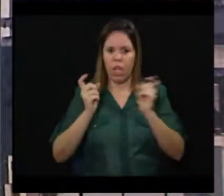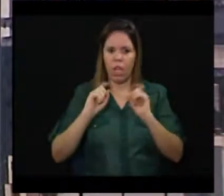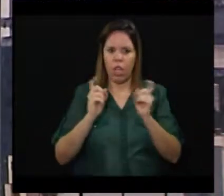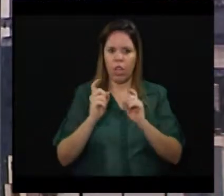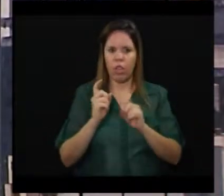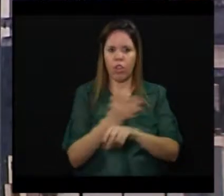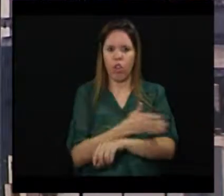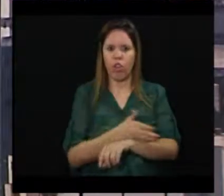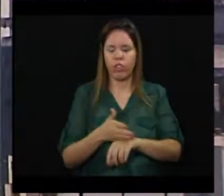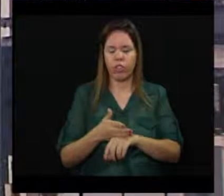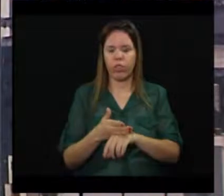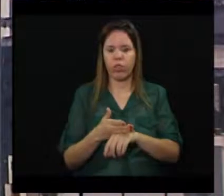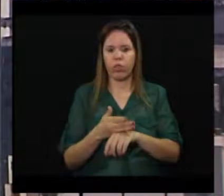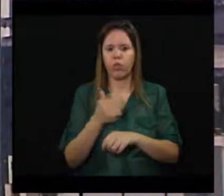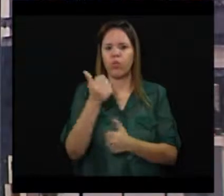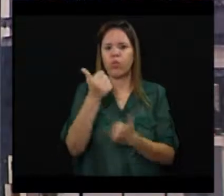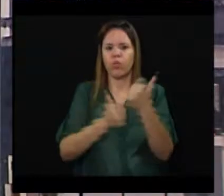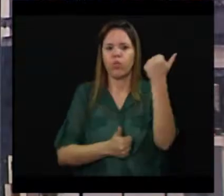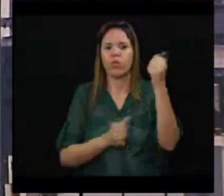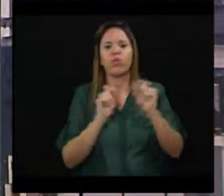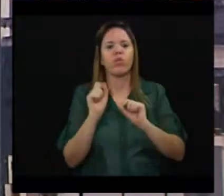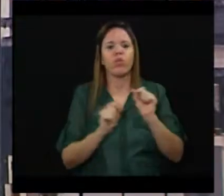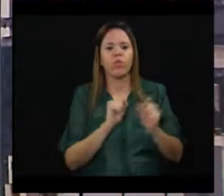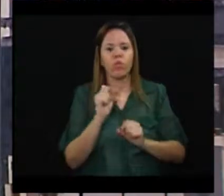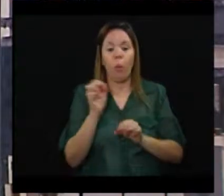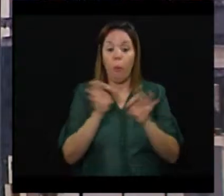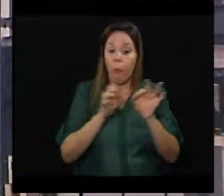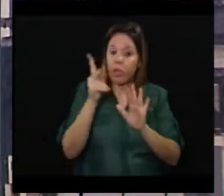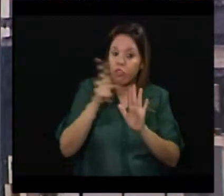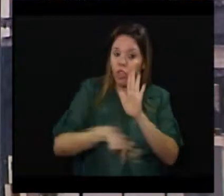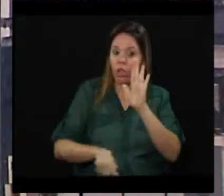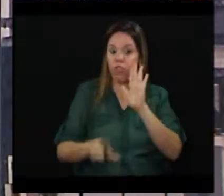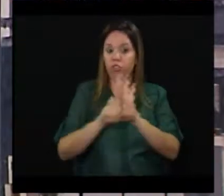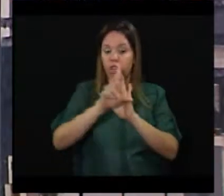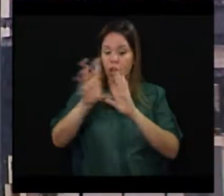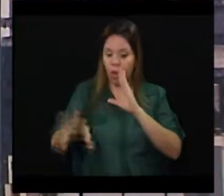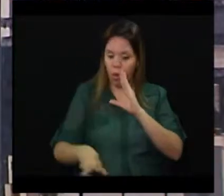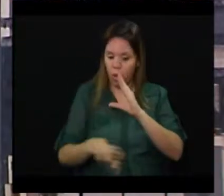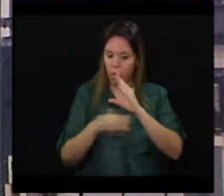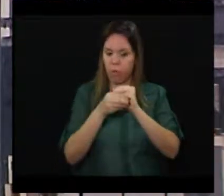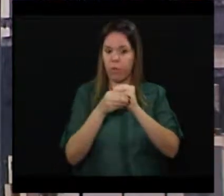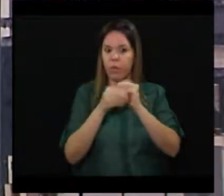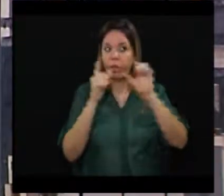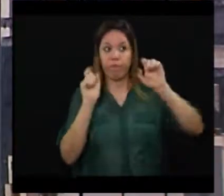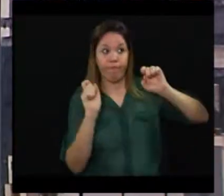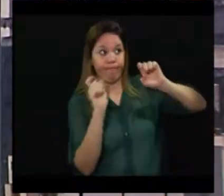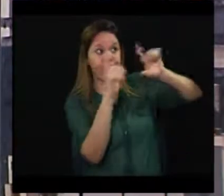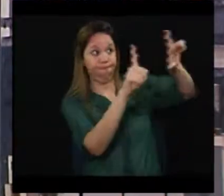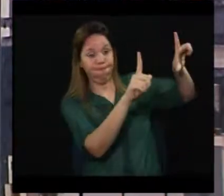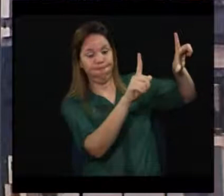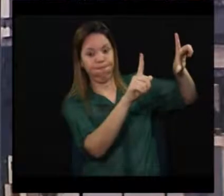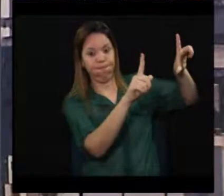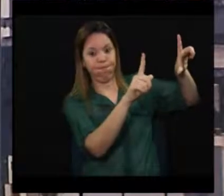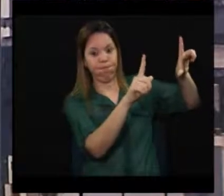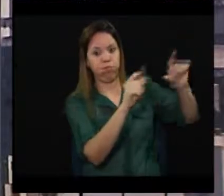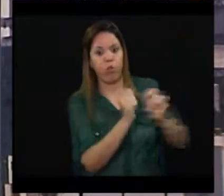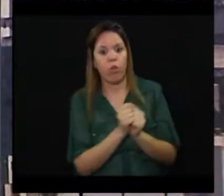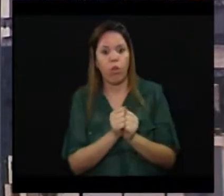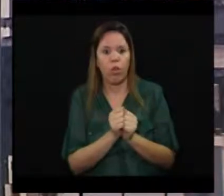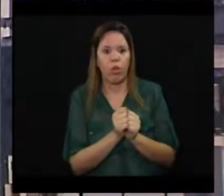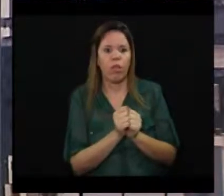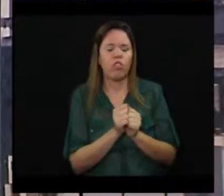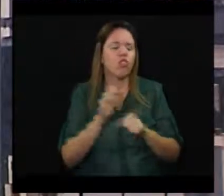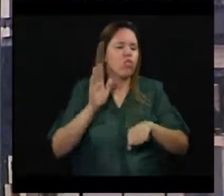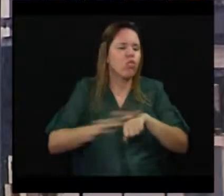o substitutivo ao projeto de lei complementar que obriga a fixação de cartaz sobre